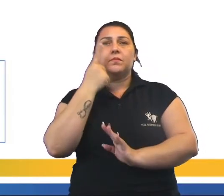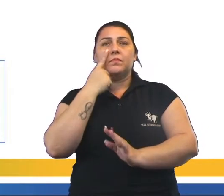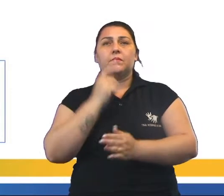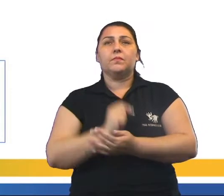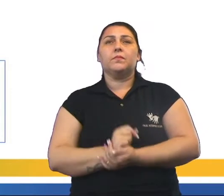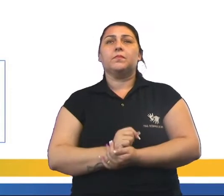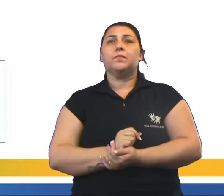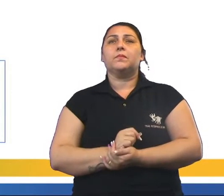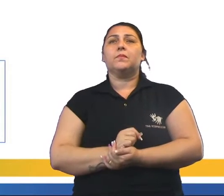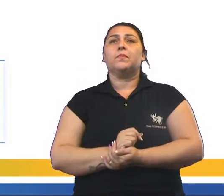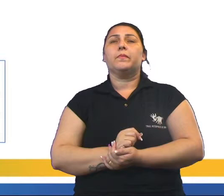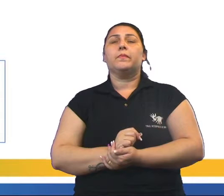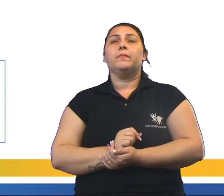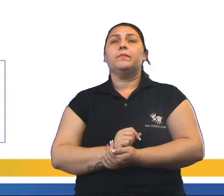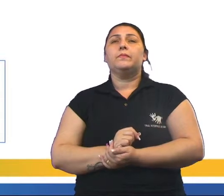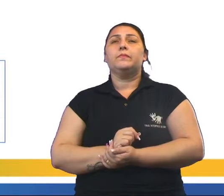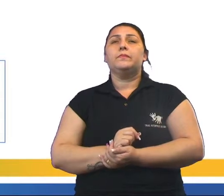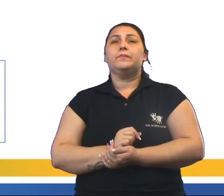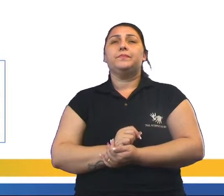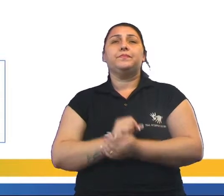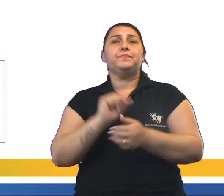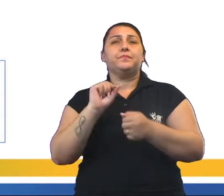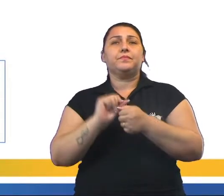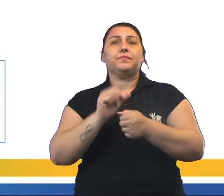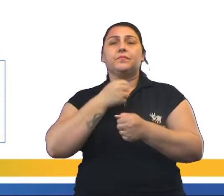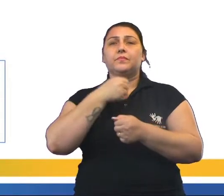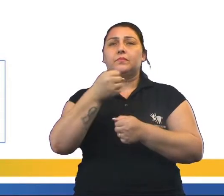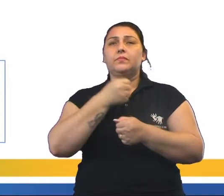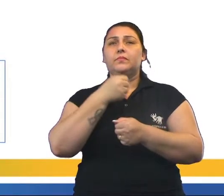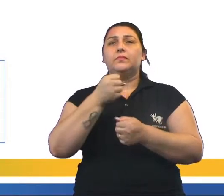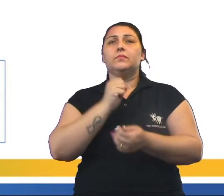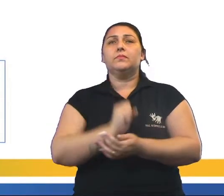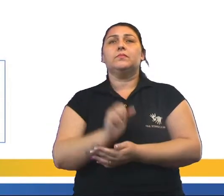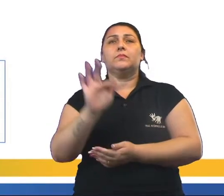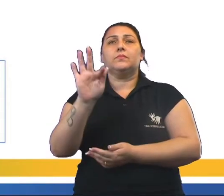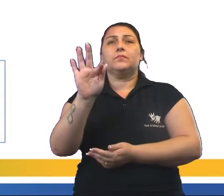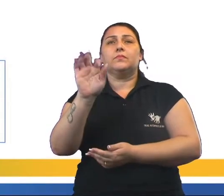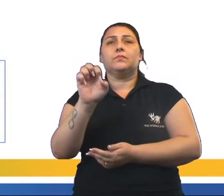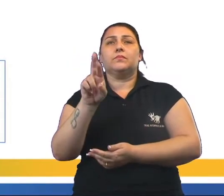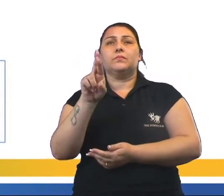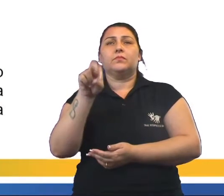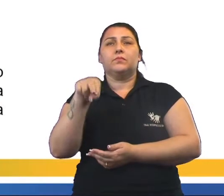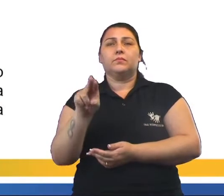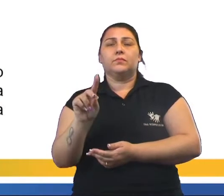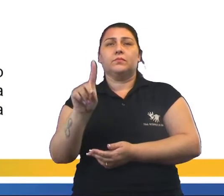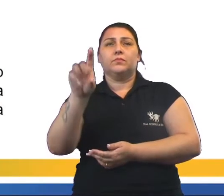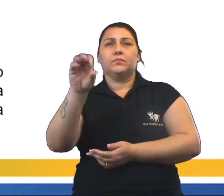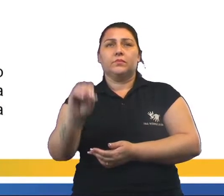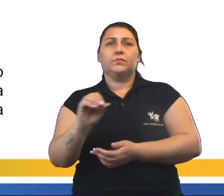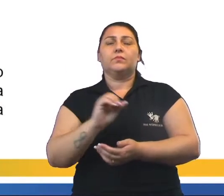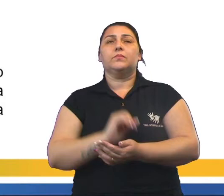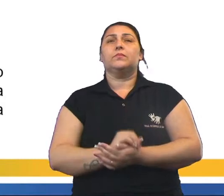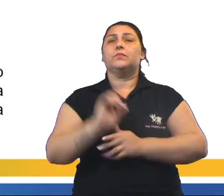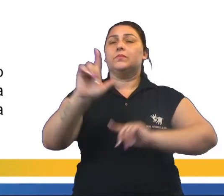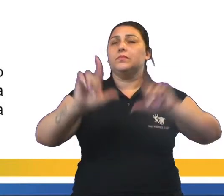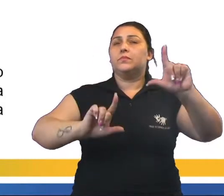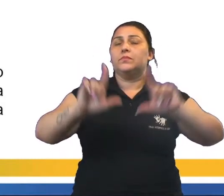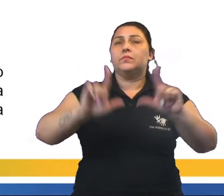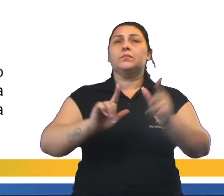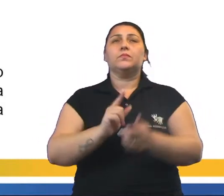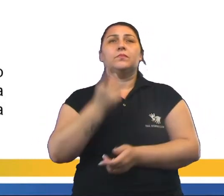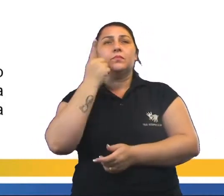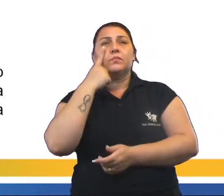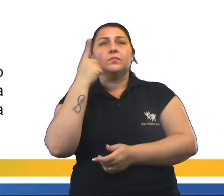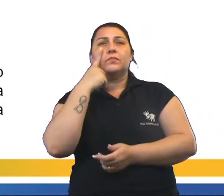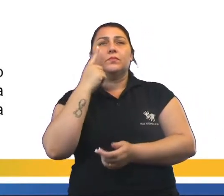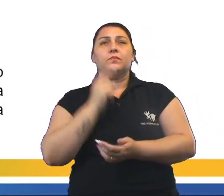só, é a Marta e ela faz a entrevista com o entrevistador Fernando Fernandes em um programa de TV.